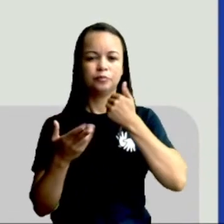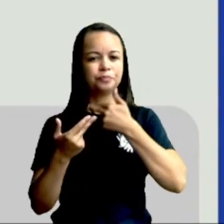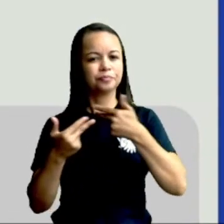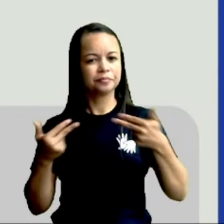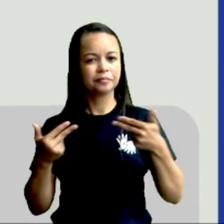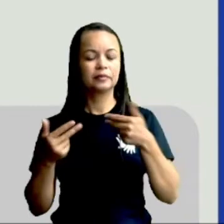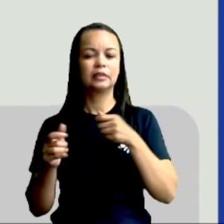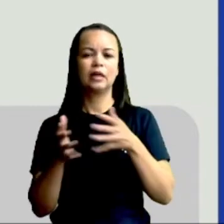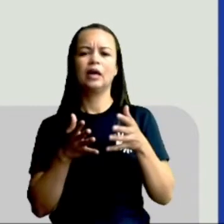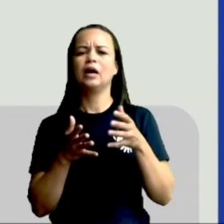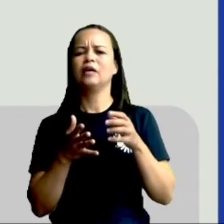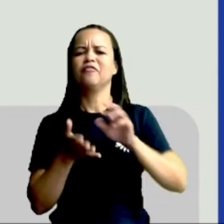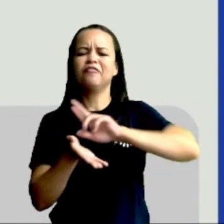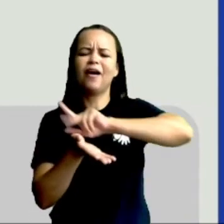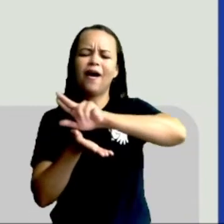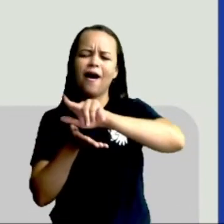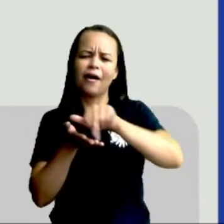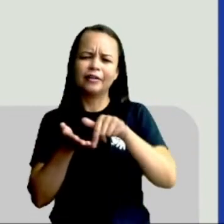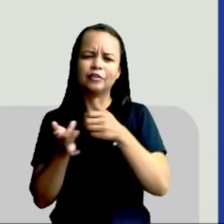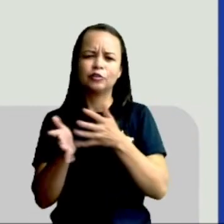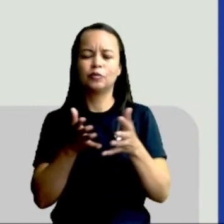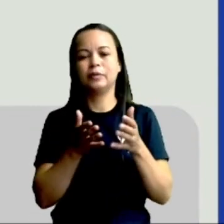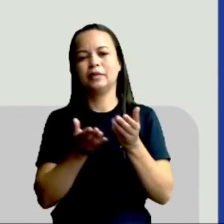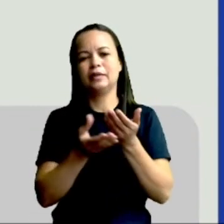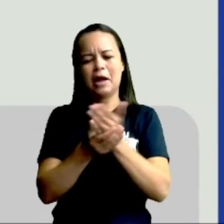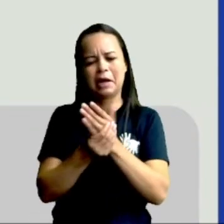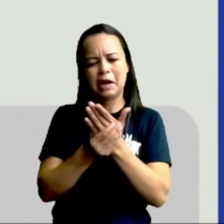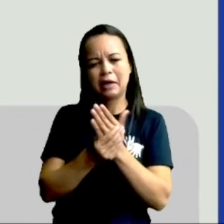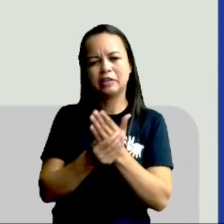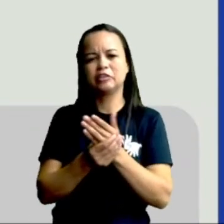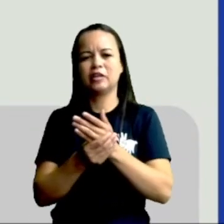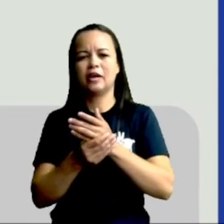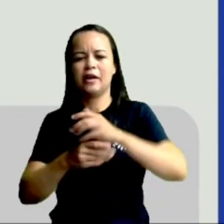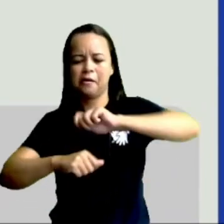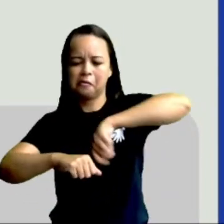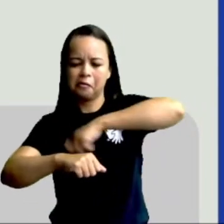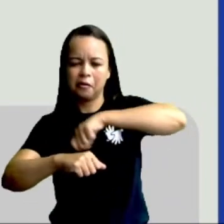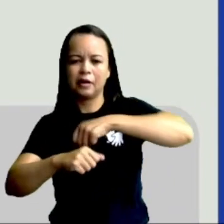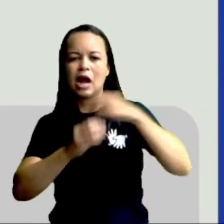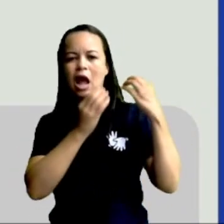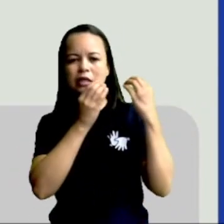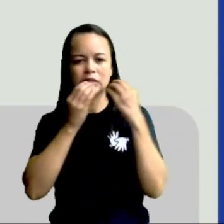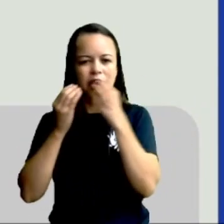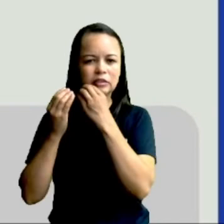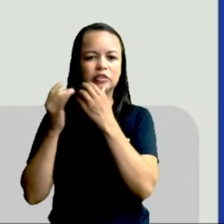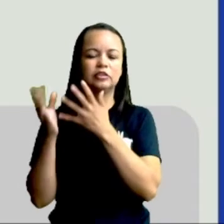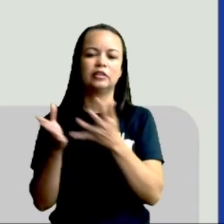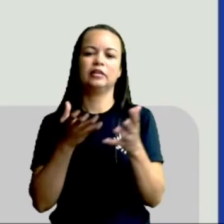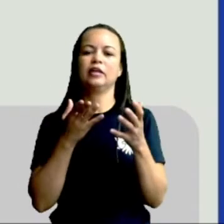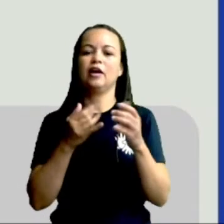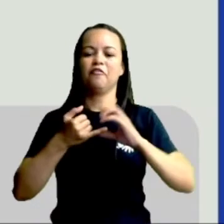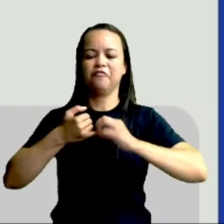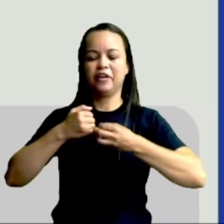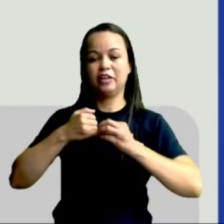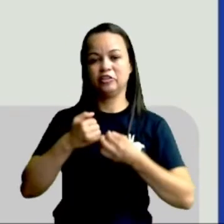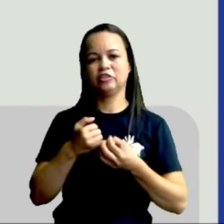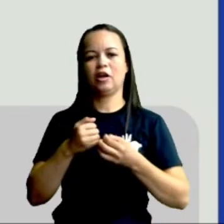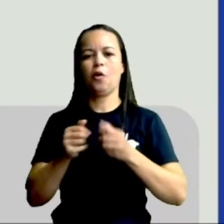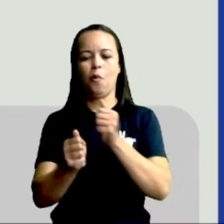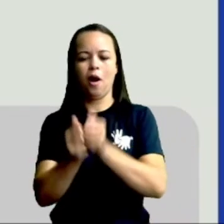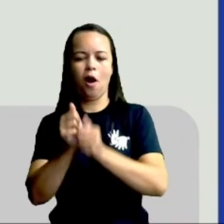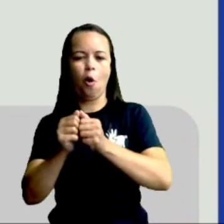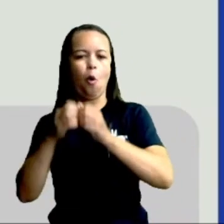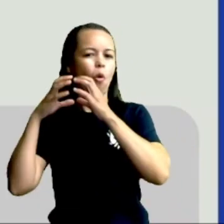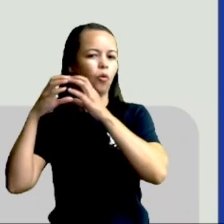carne de sol, vatapá, acarajé, canjica, feijão, arroz de